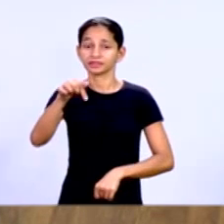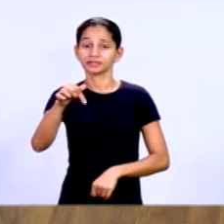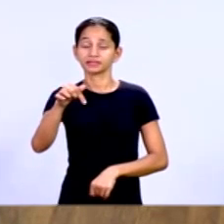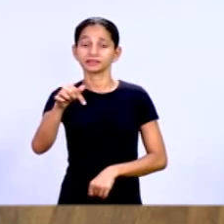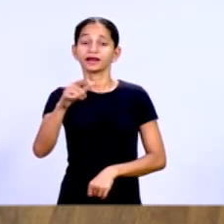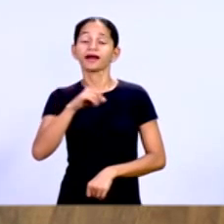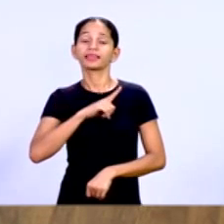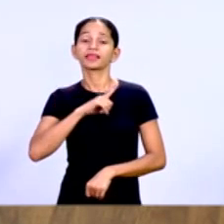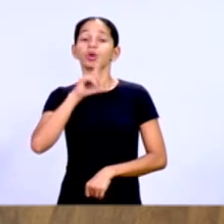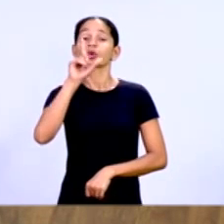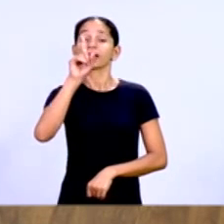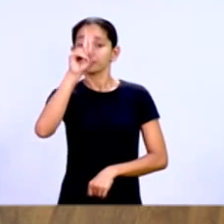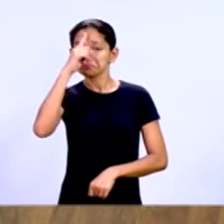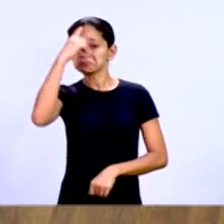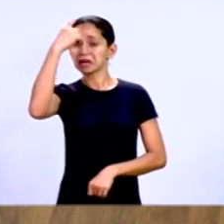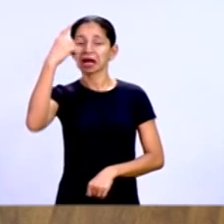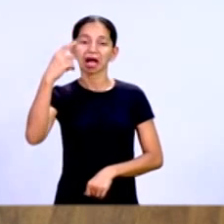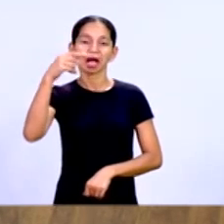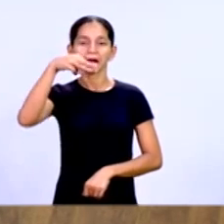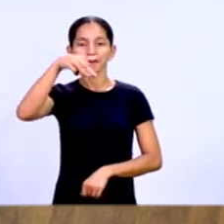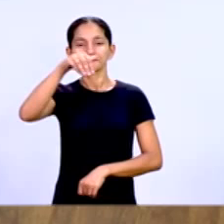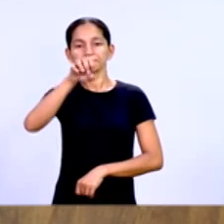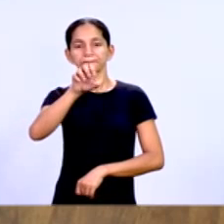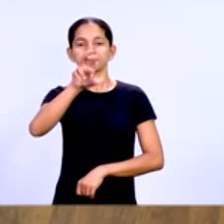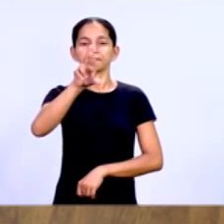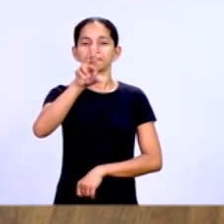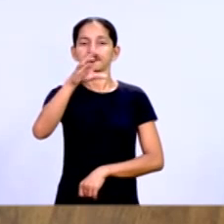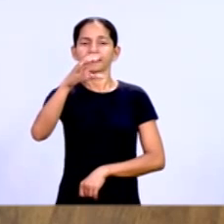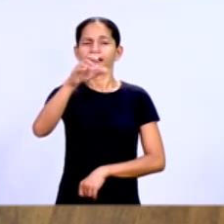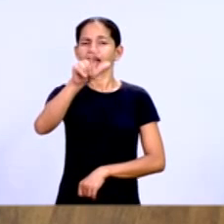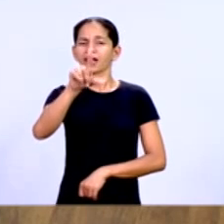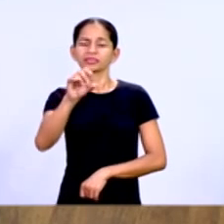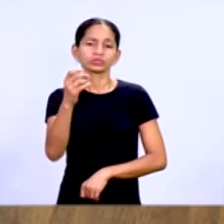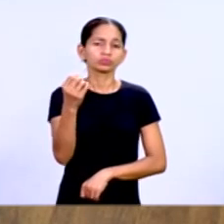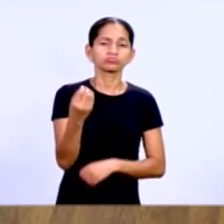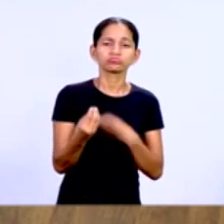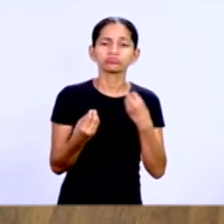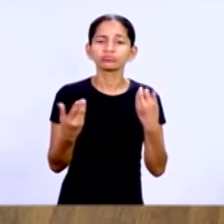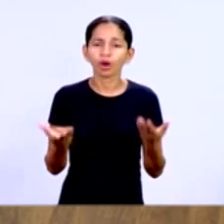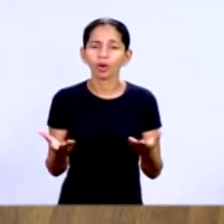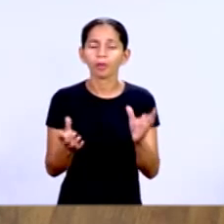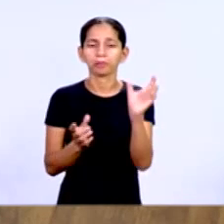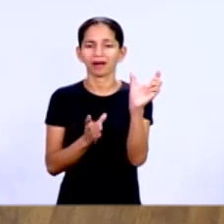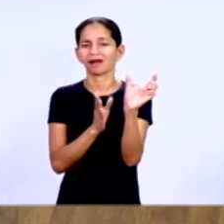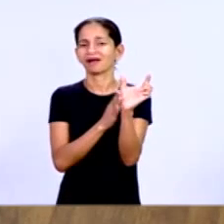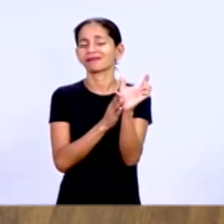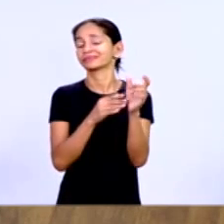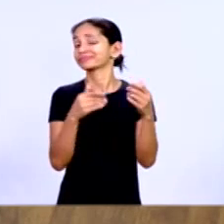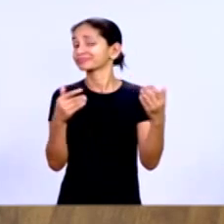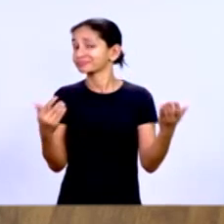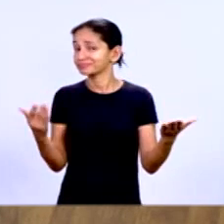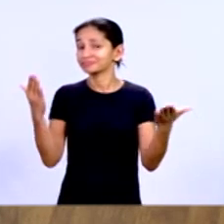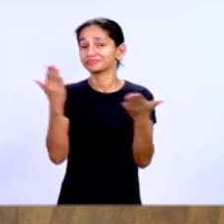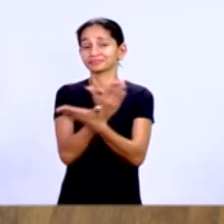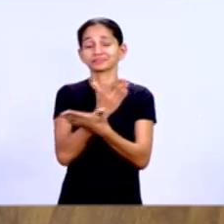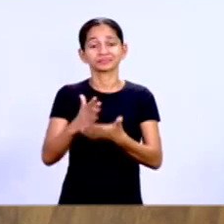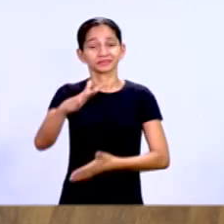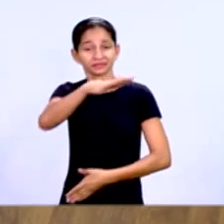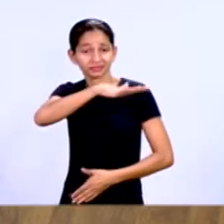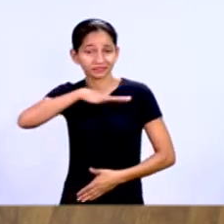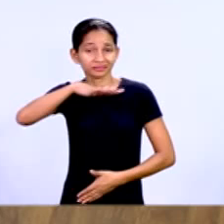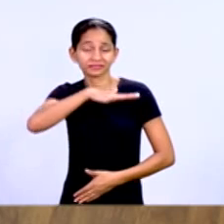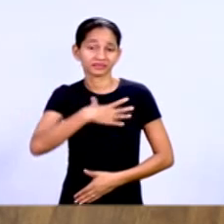falar da ideia que as pessoas têm de mercado, né? Normalmente as pessoas têm uma ideia muito do seu ambiente, do